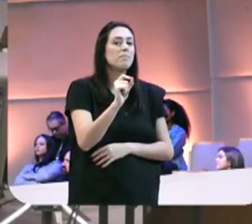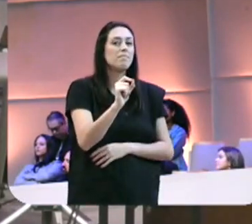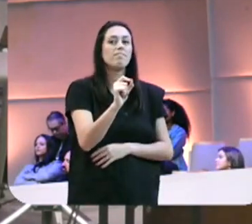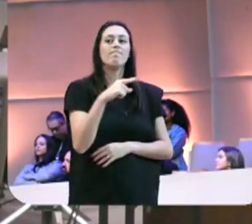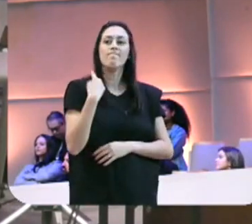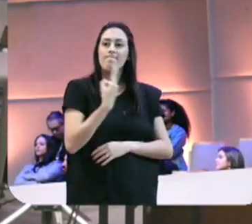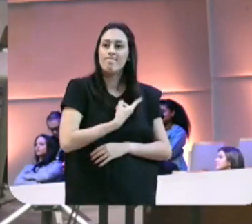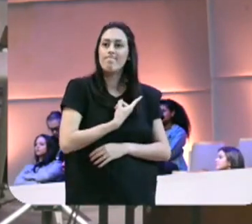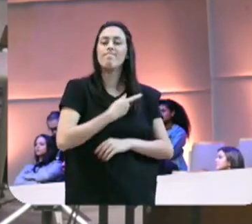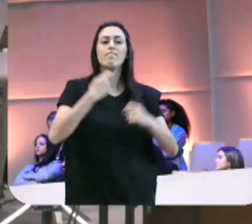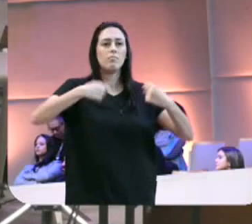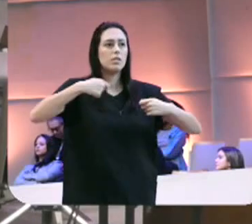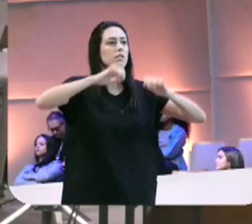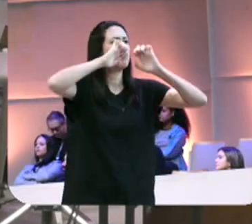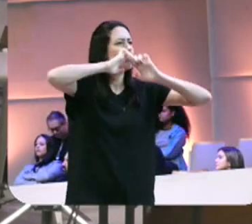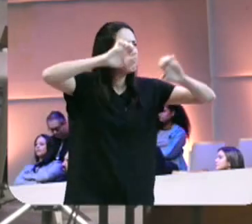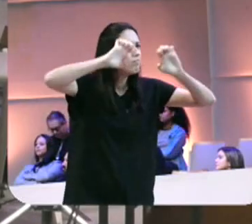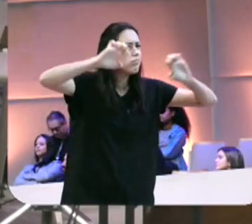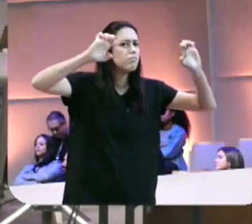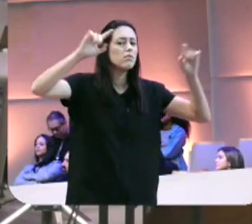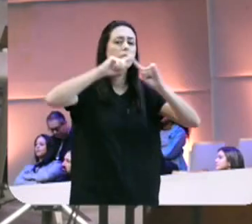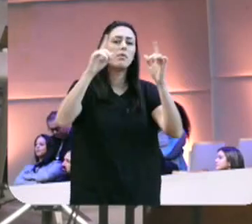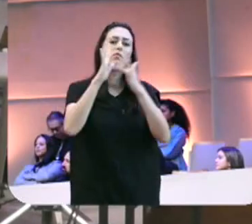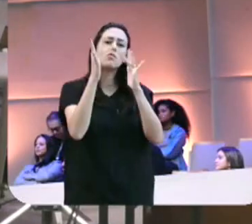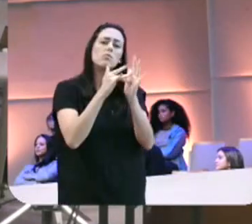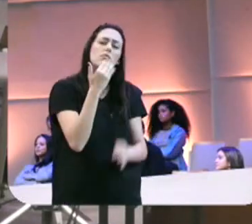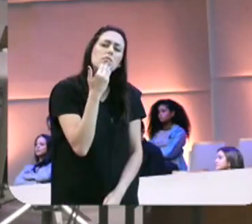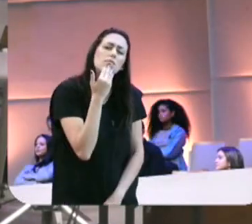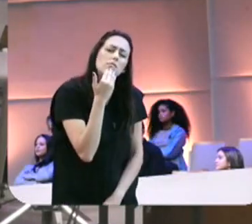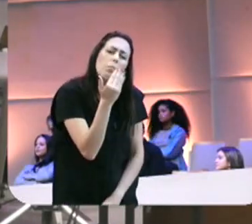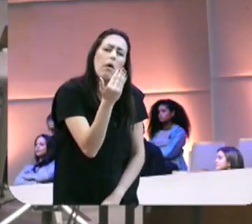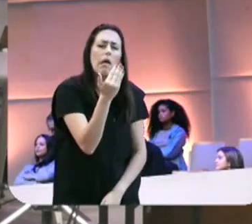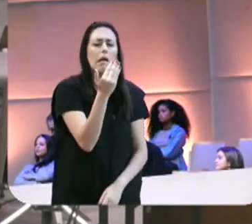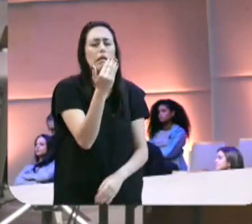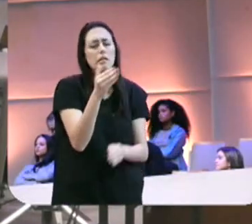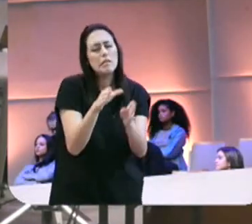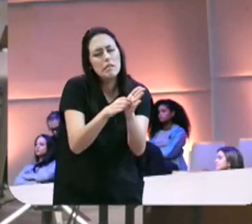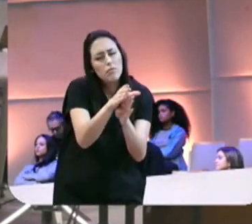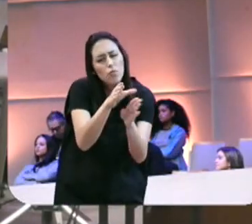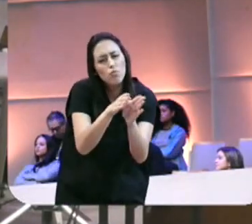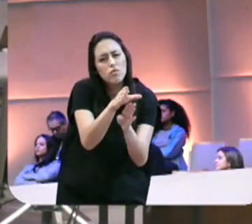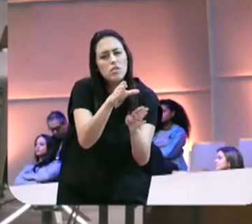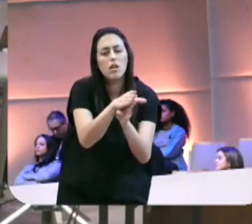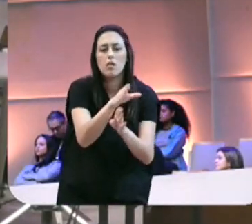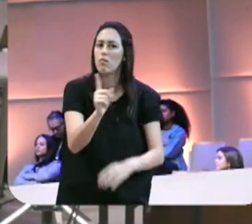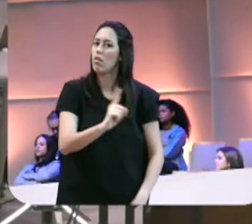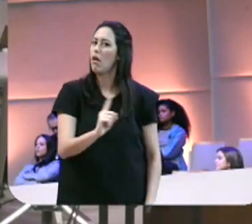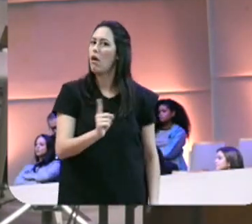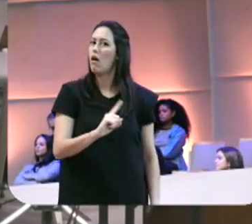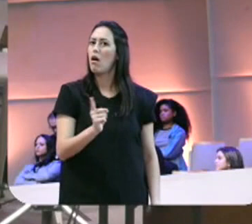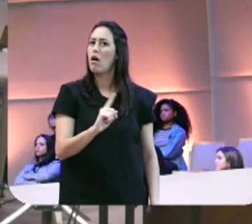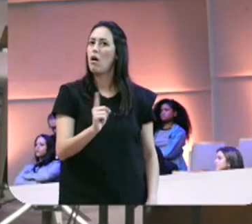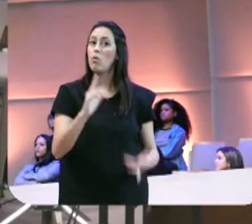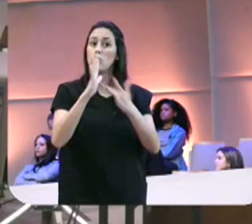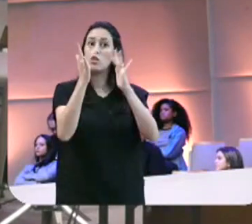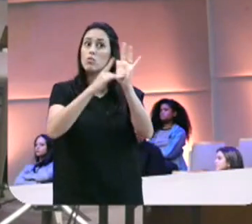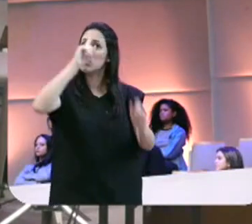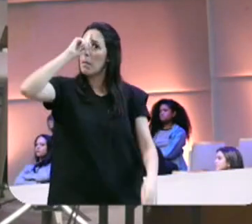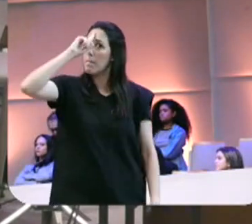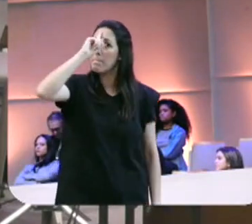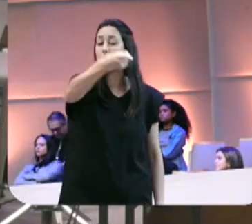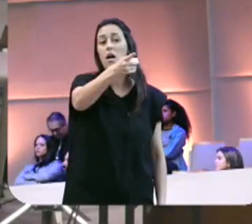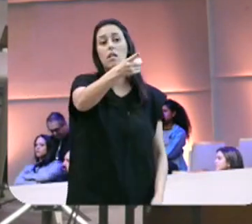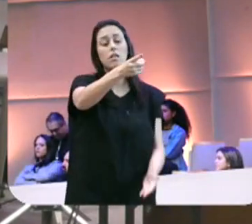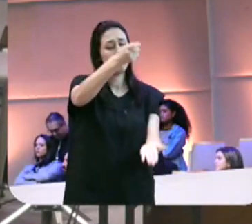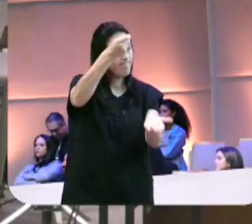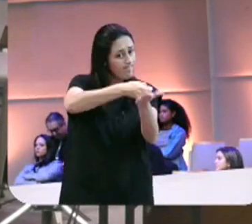fazer discípulos não é um pedido, fazer discípulos não é um conselho, fazer discípulos é uma ordem expressa do Senhor